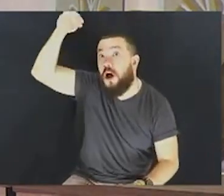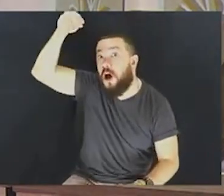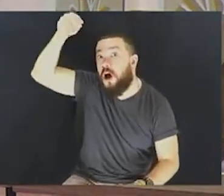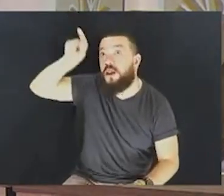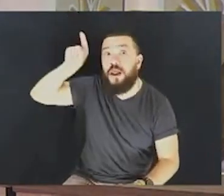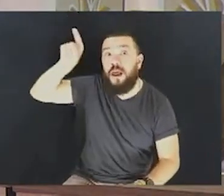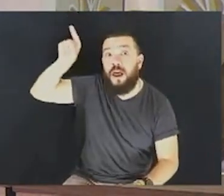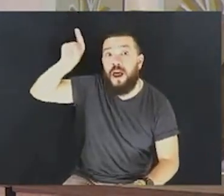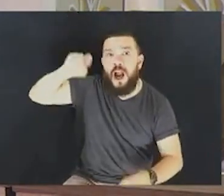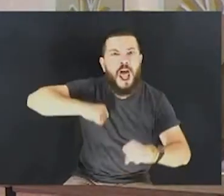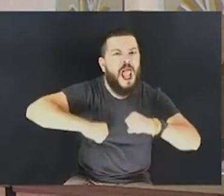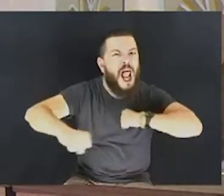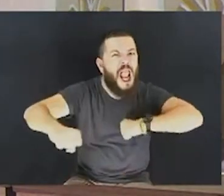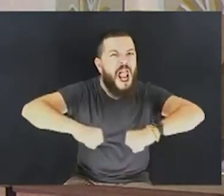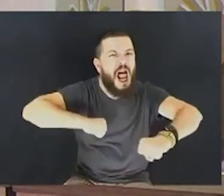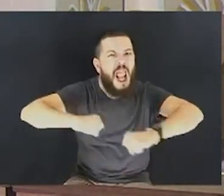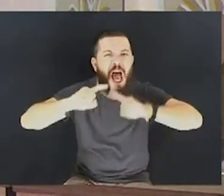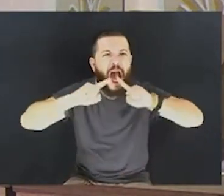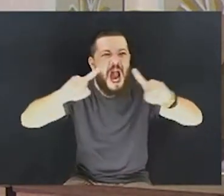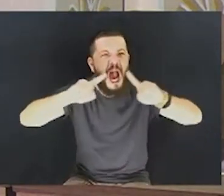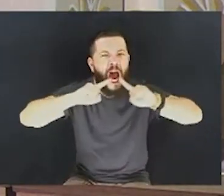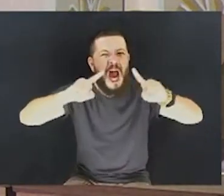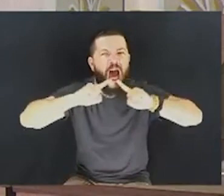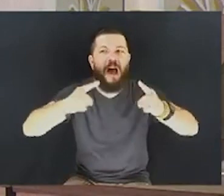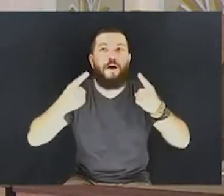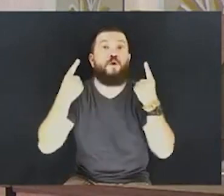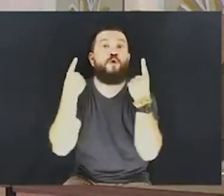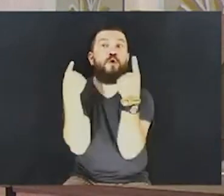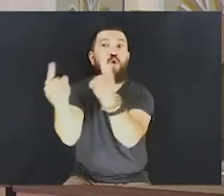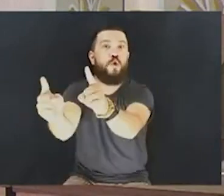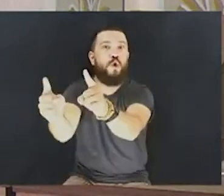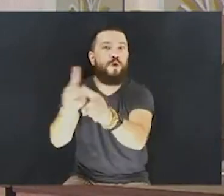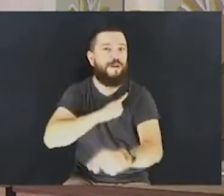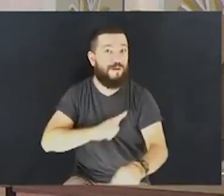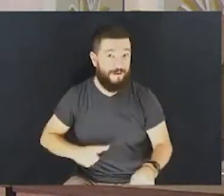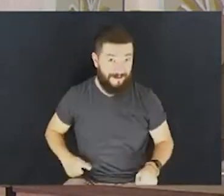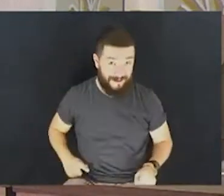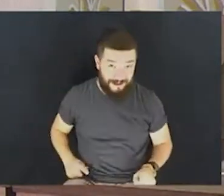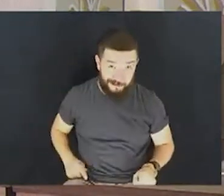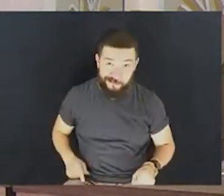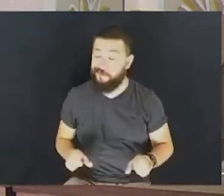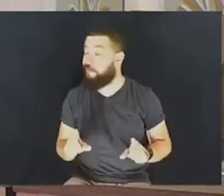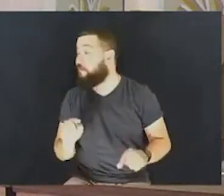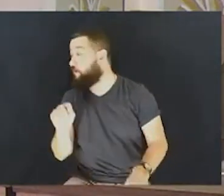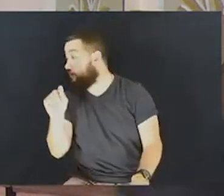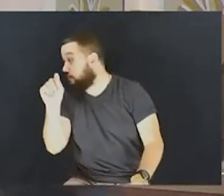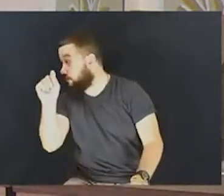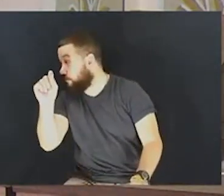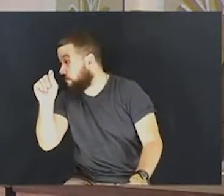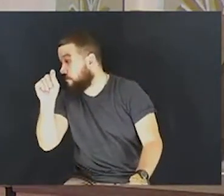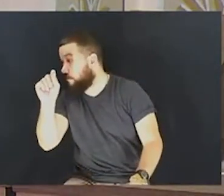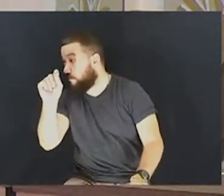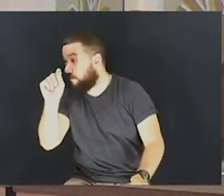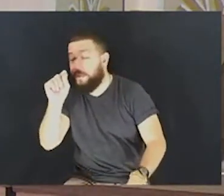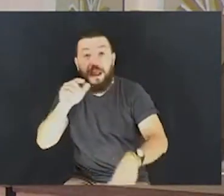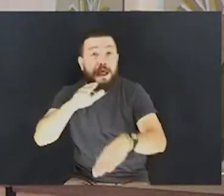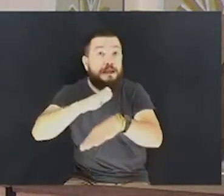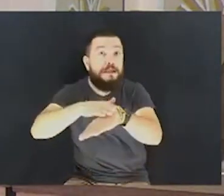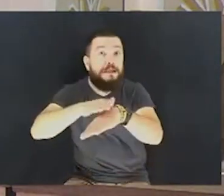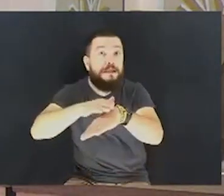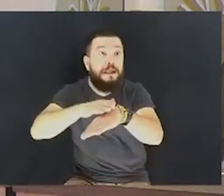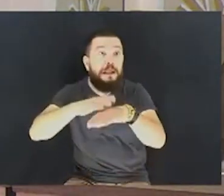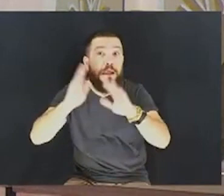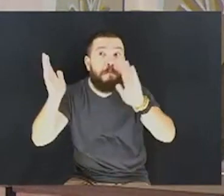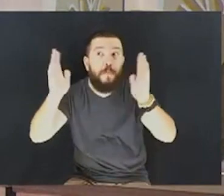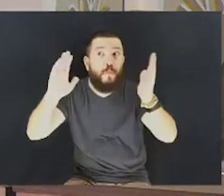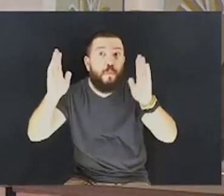esse desgoverno. É, que tempos difíceis, minha gente. Venho somente para deixar registrado aqui esse